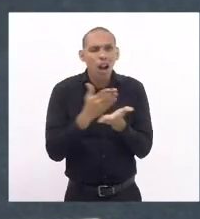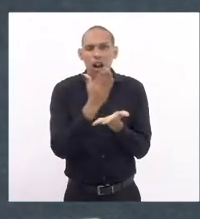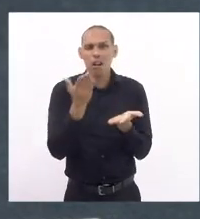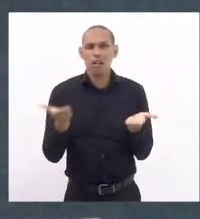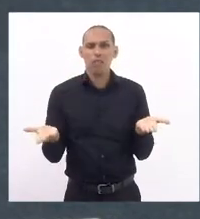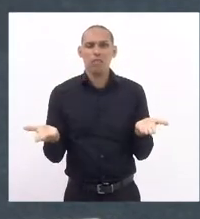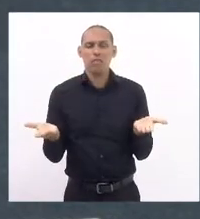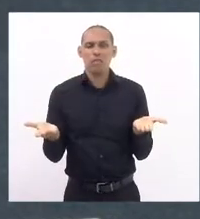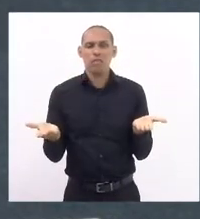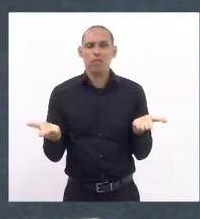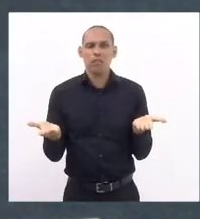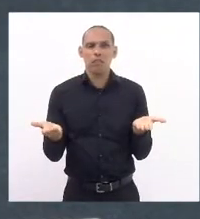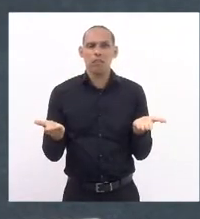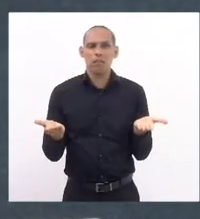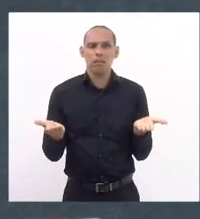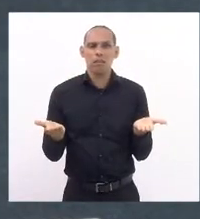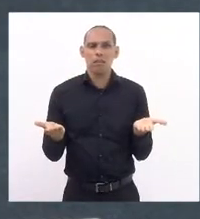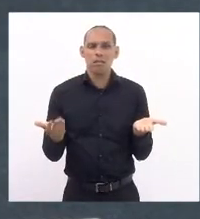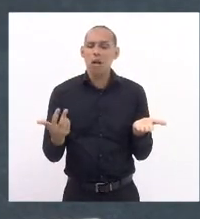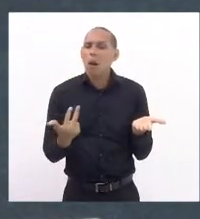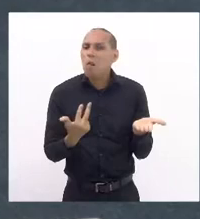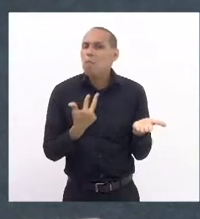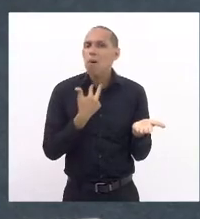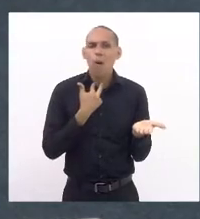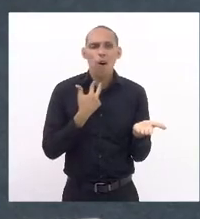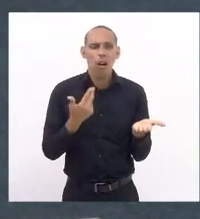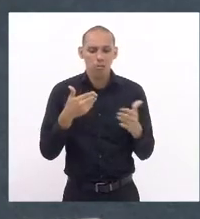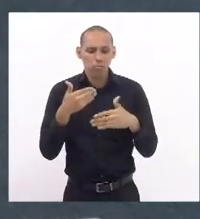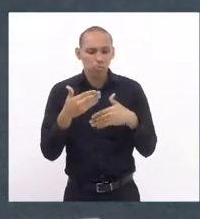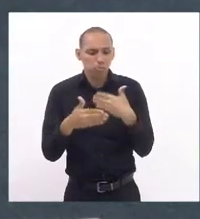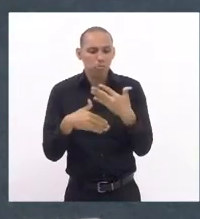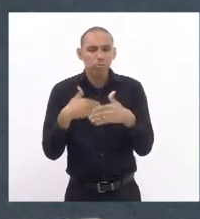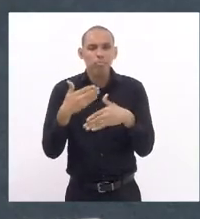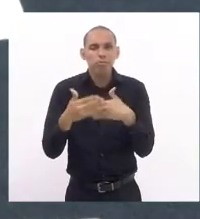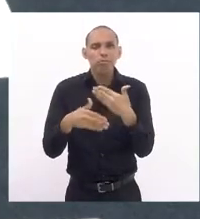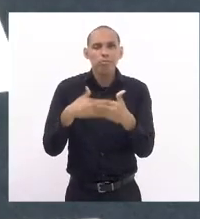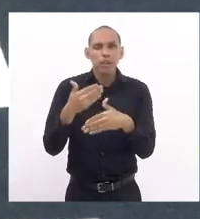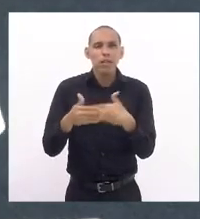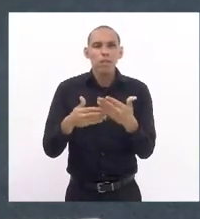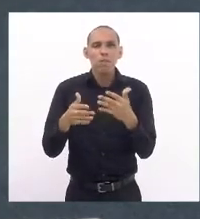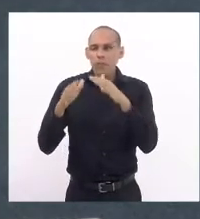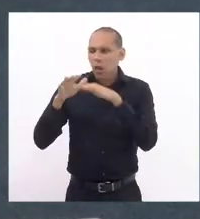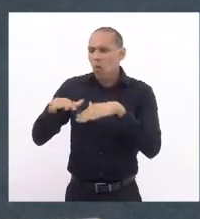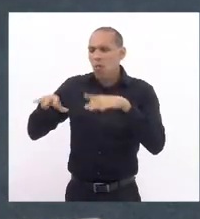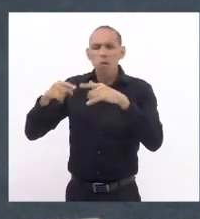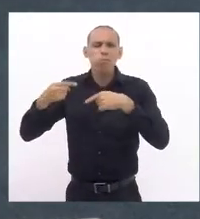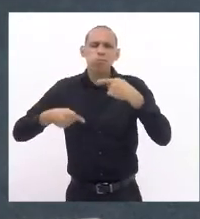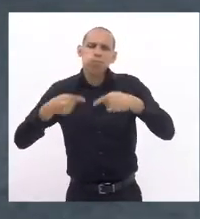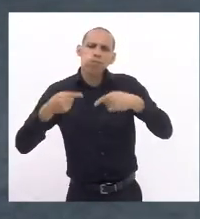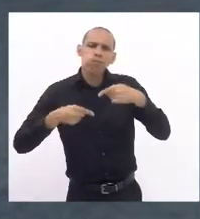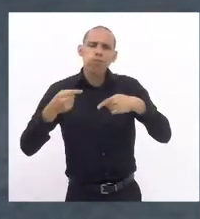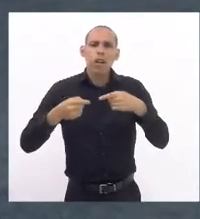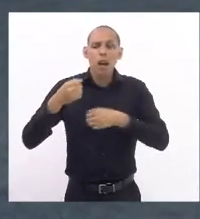da casa. Não é possível que um processo, né, que todo mundo já discutiu, isso vem desde